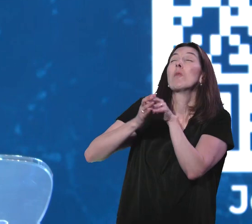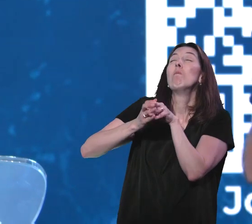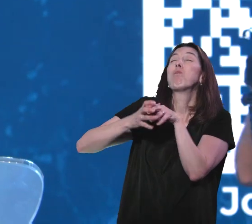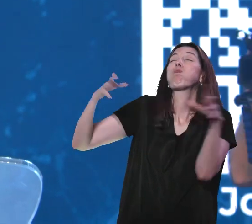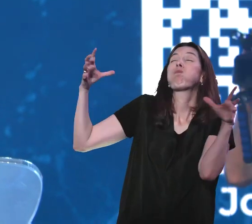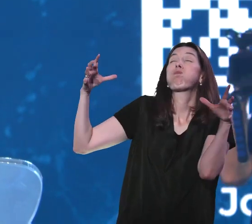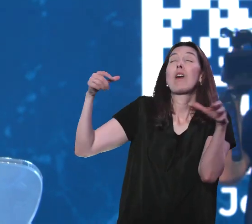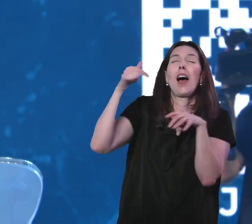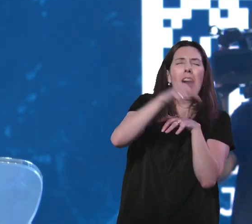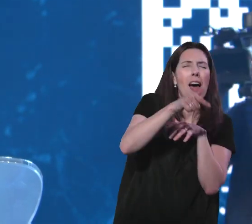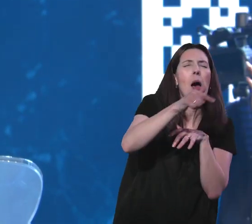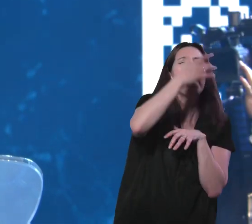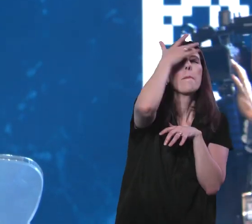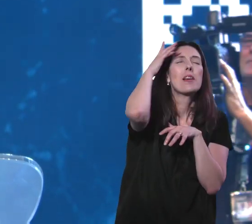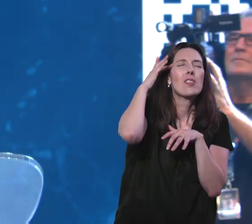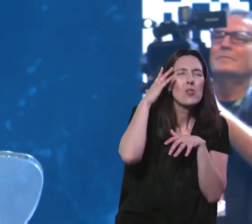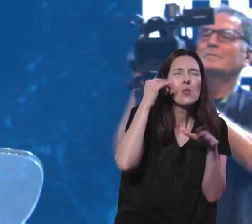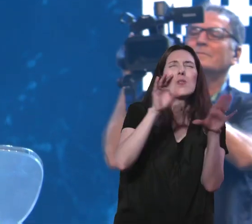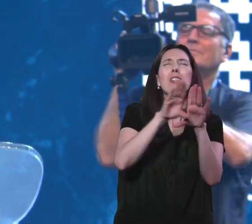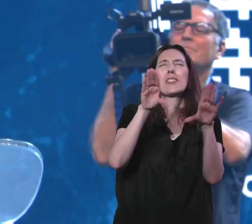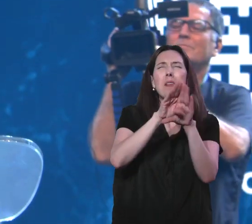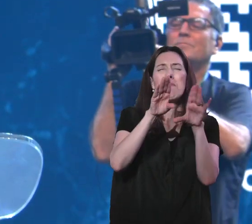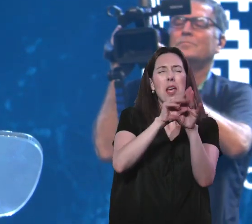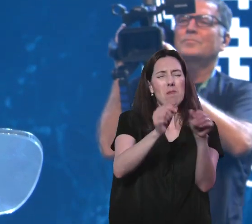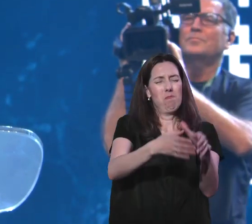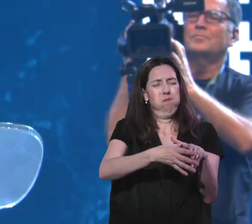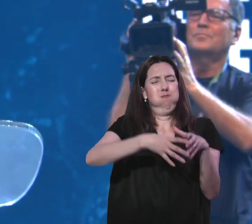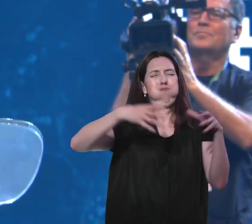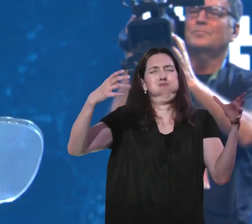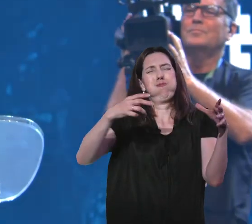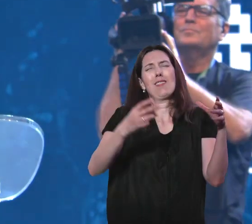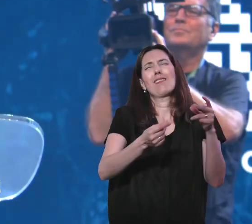Multiplica as moedas da viúva.